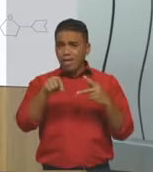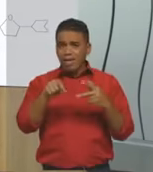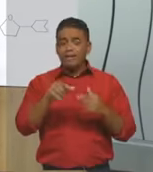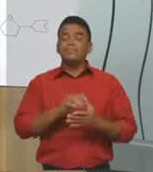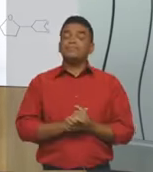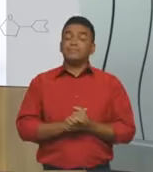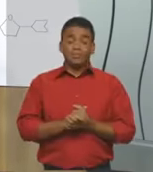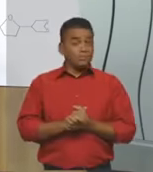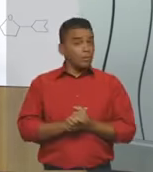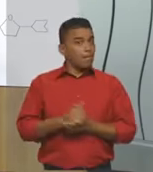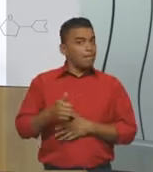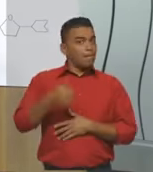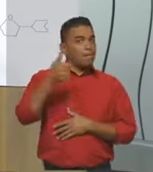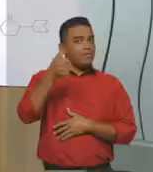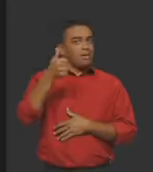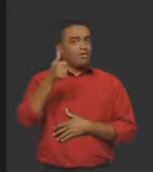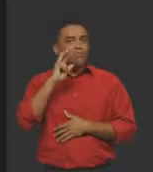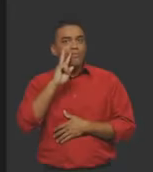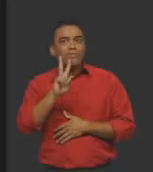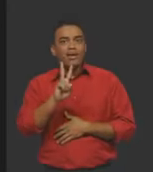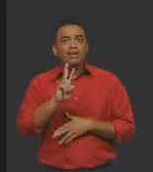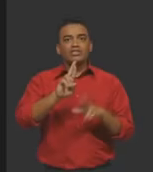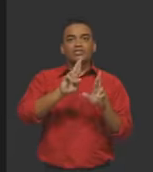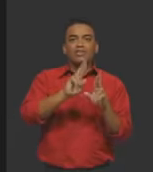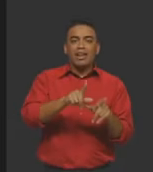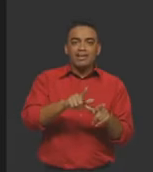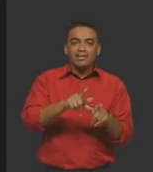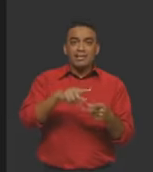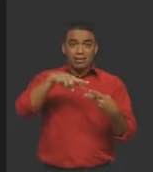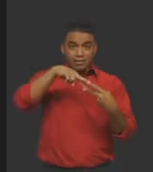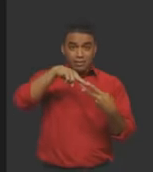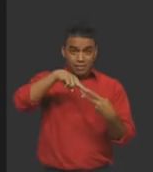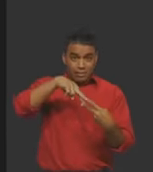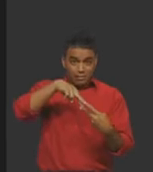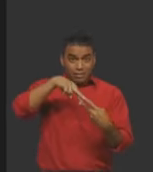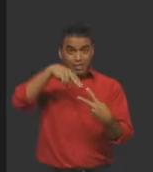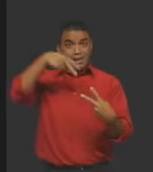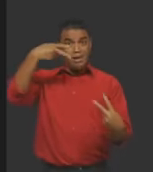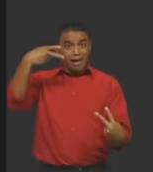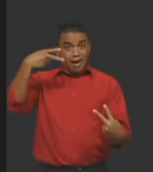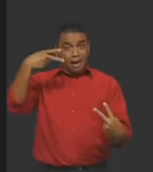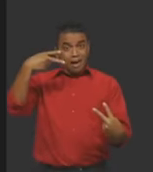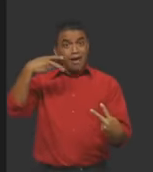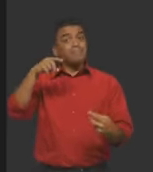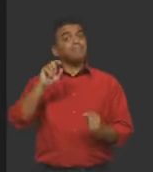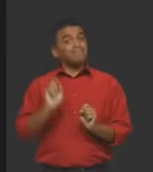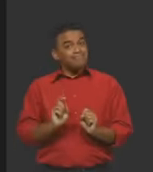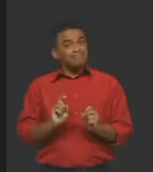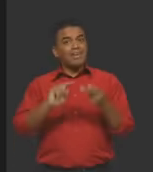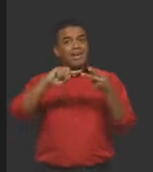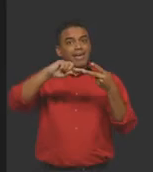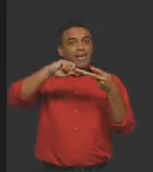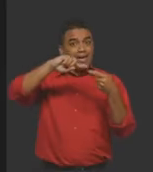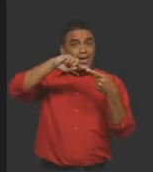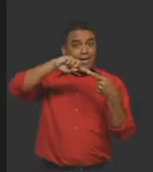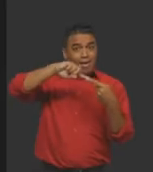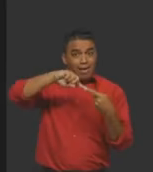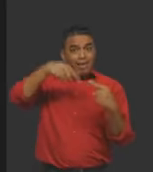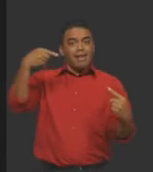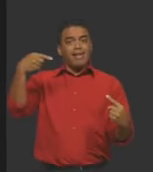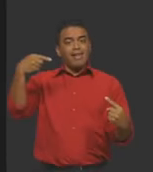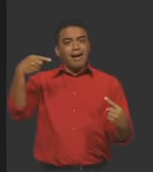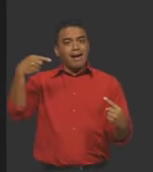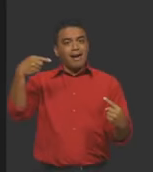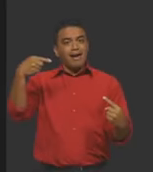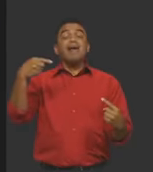Primeiro, vamos saber a diferença entre DNA e RNA. Primeira coisa,